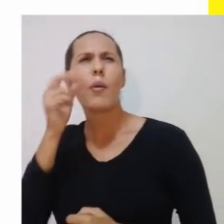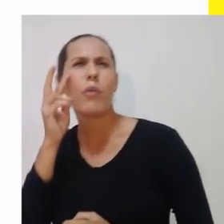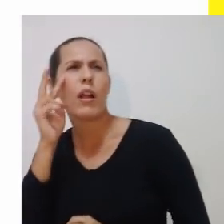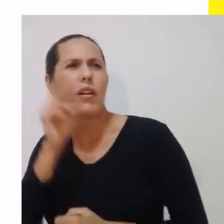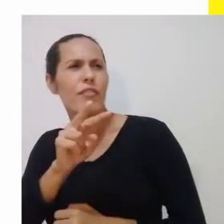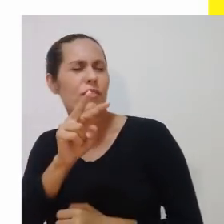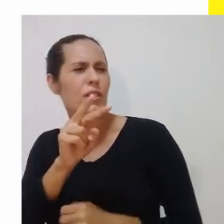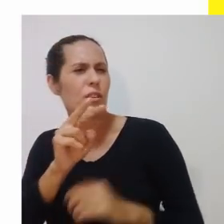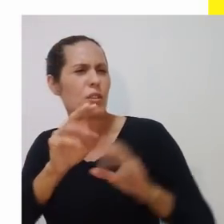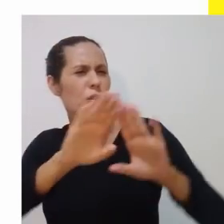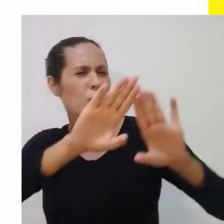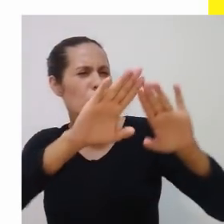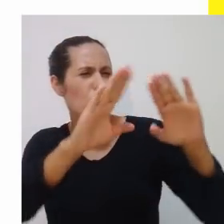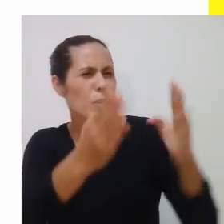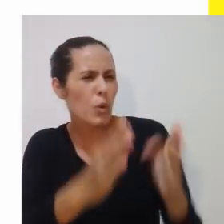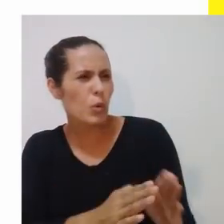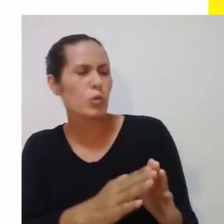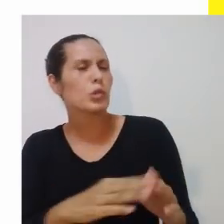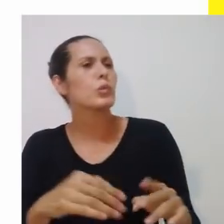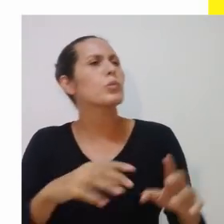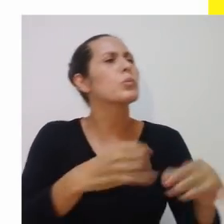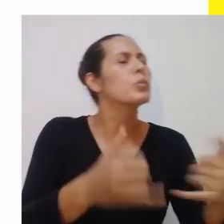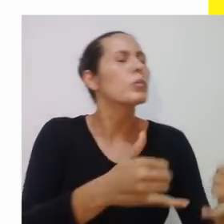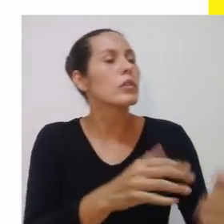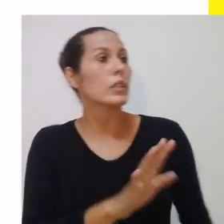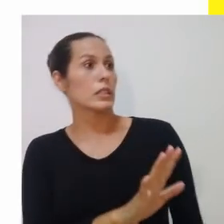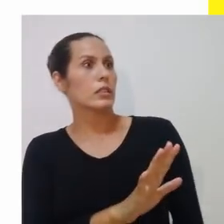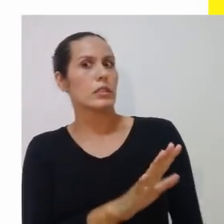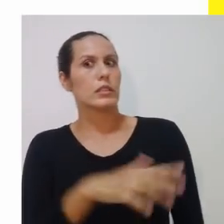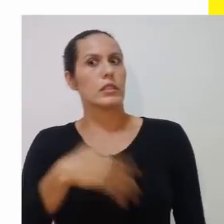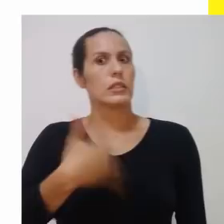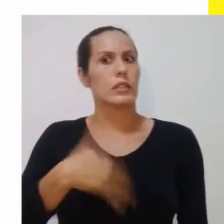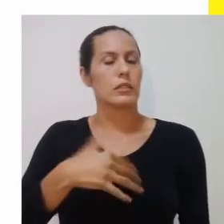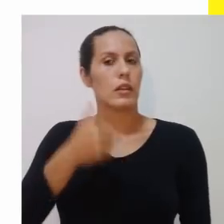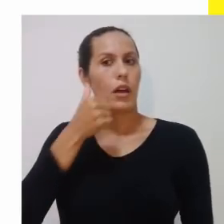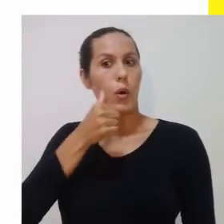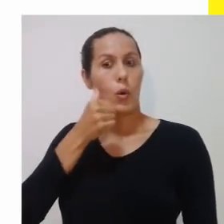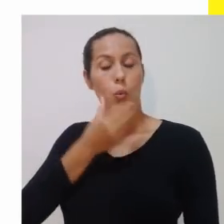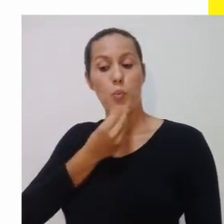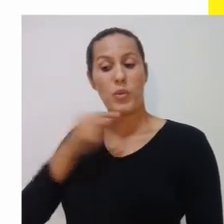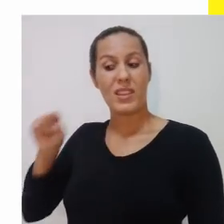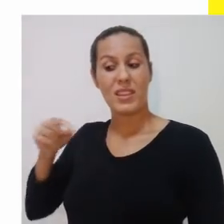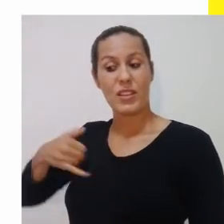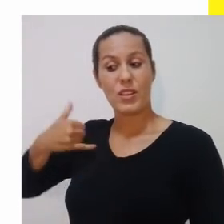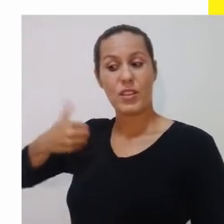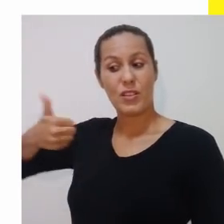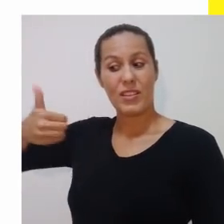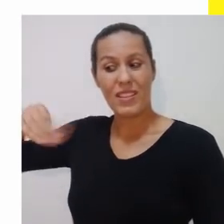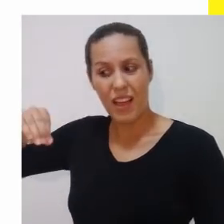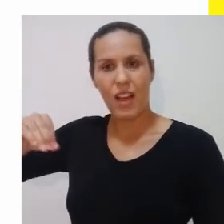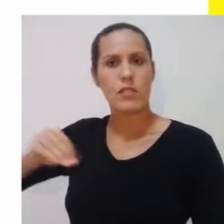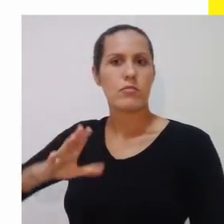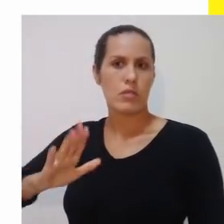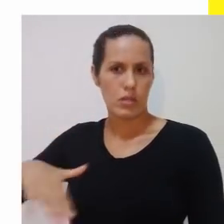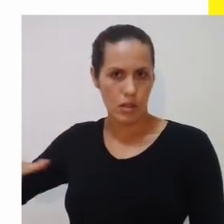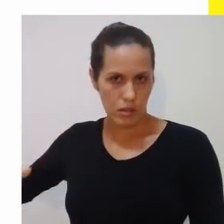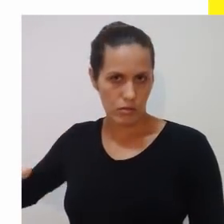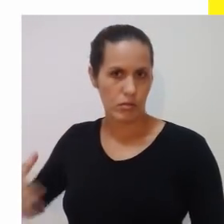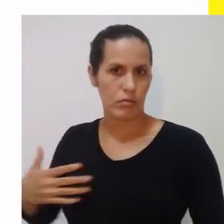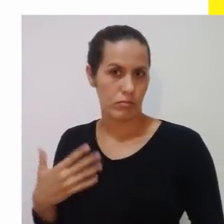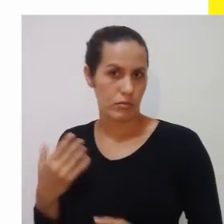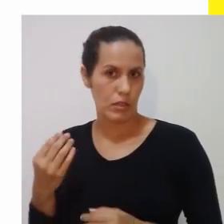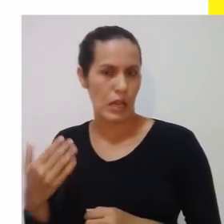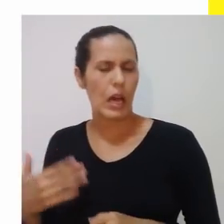mulher vê o garoto mexendo nos jarros da dona da casa. Eita, olha só, um menino com 10 anos, é